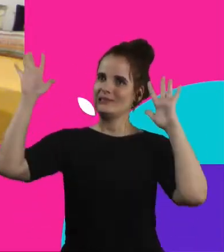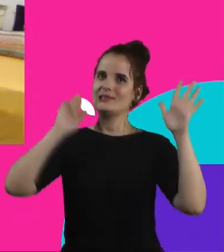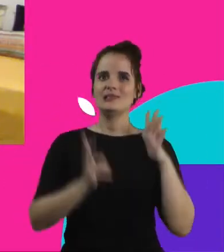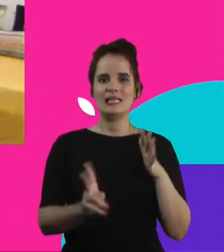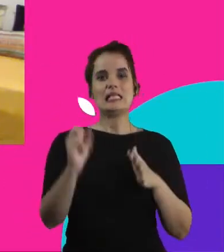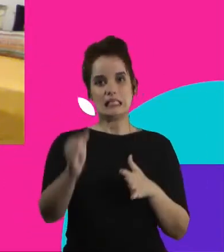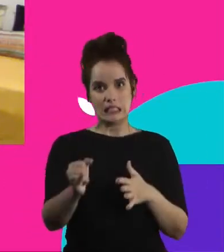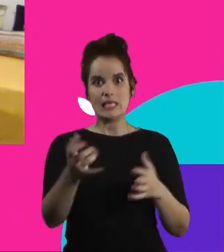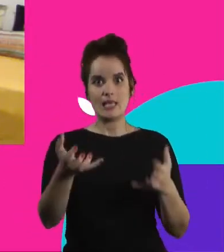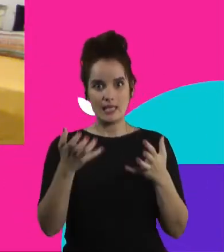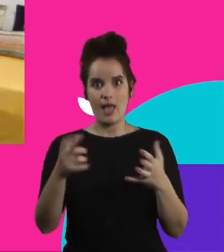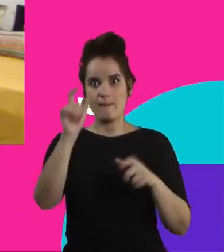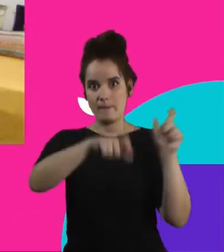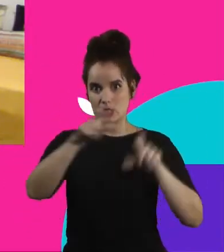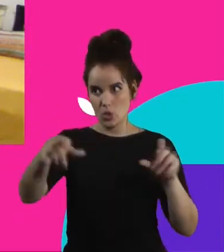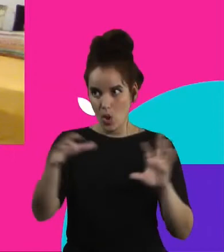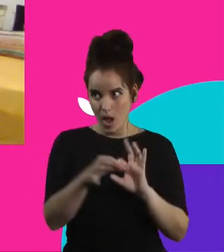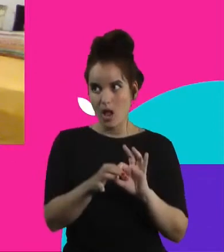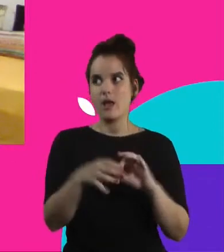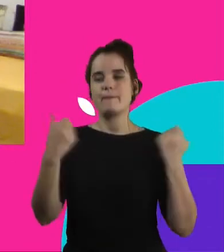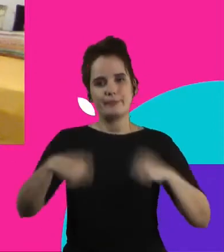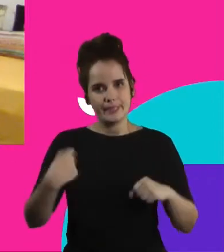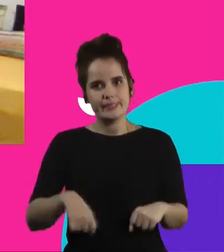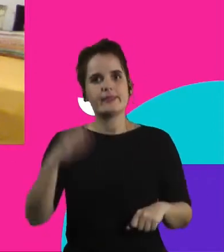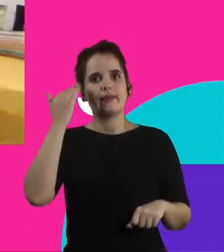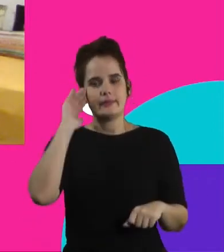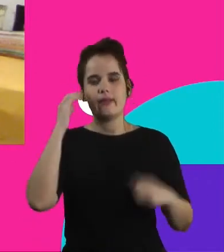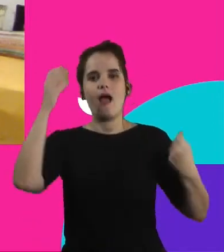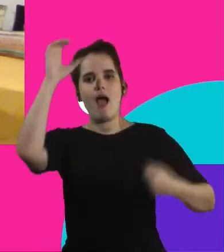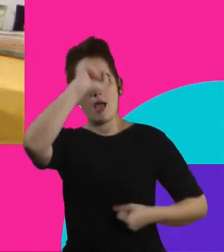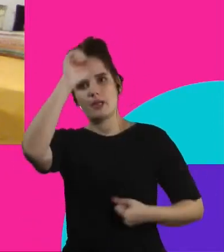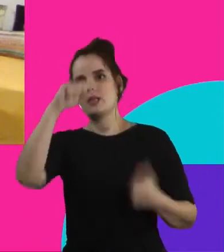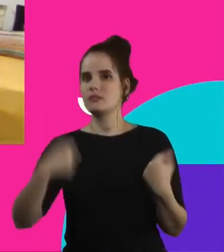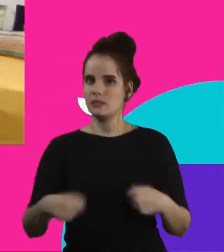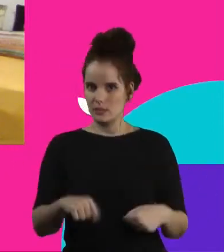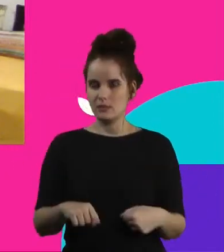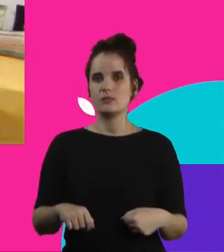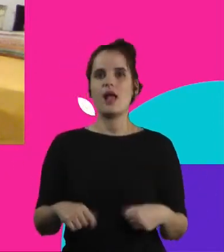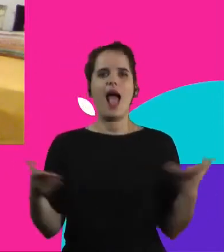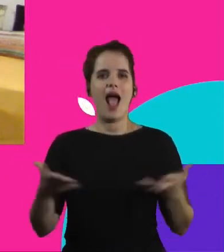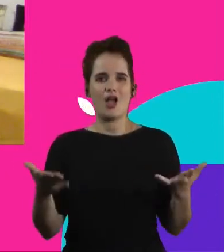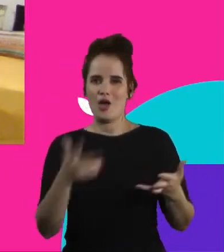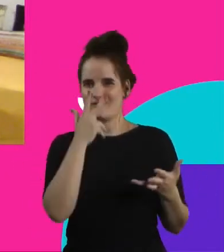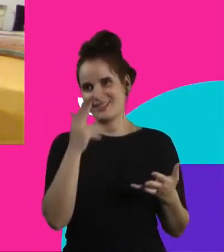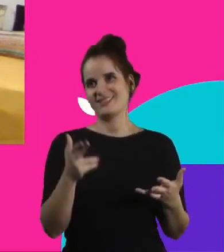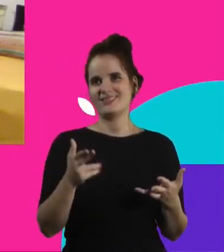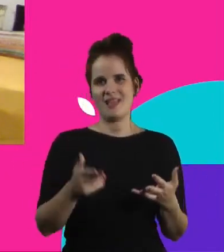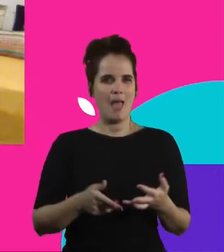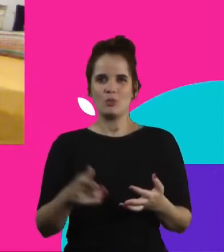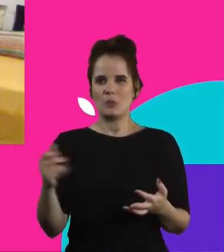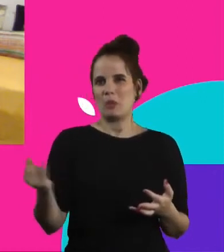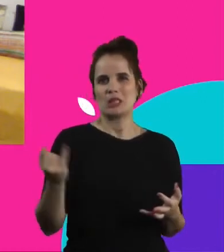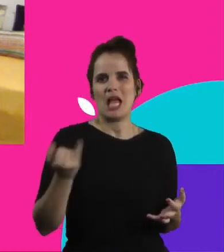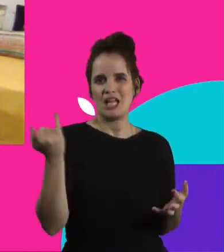em lidar com pessoas tem que estar também abraçado a essa agenda de aprendizagem, né? E está super em moda, né? Hoje, como se fosse algo muito